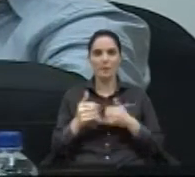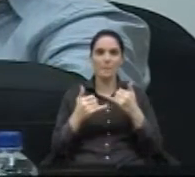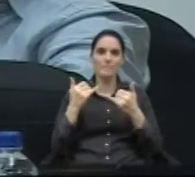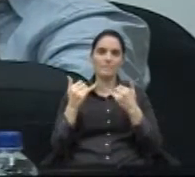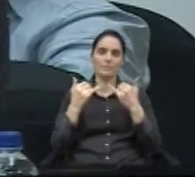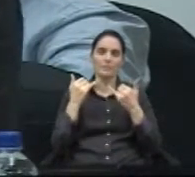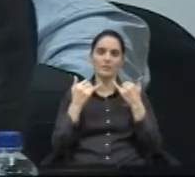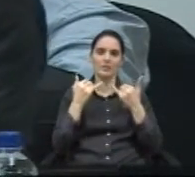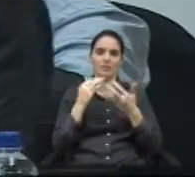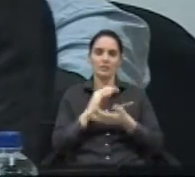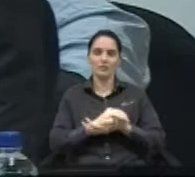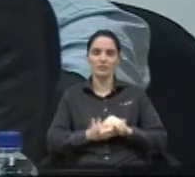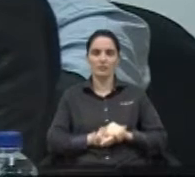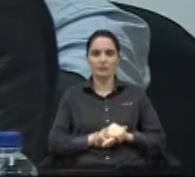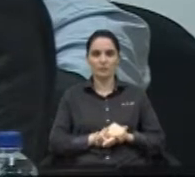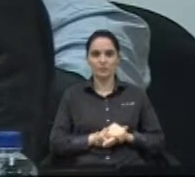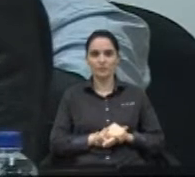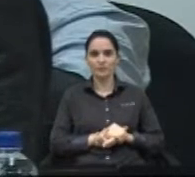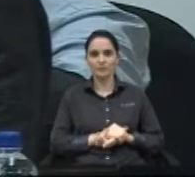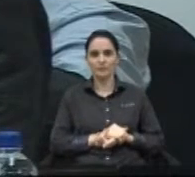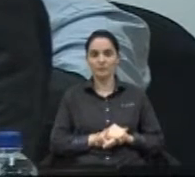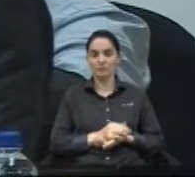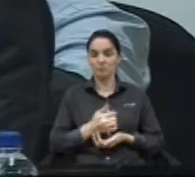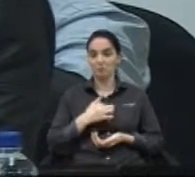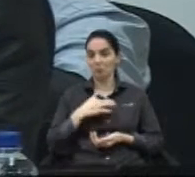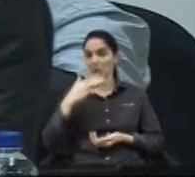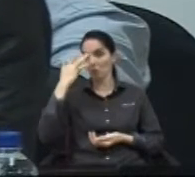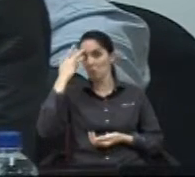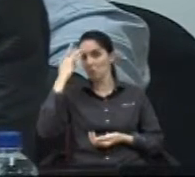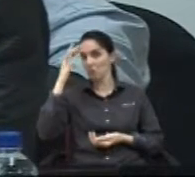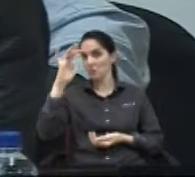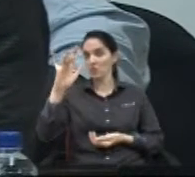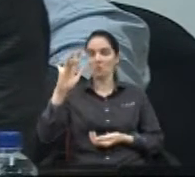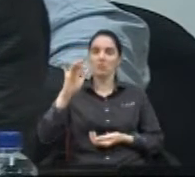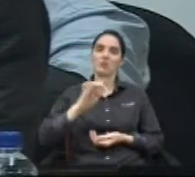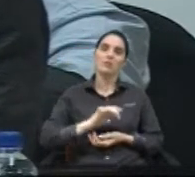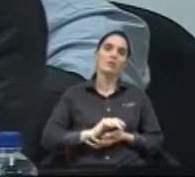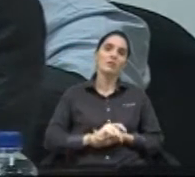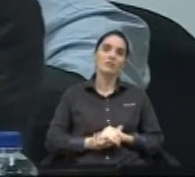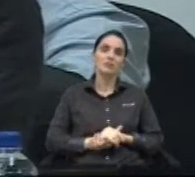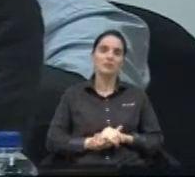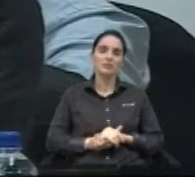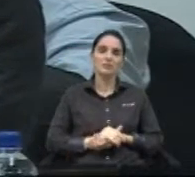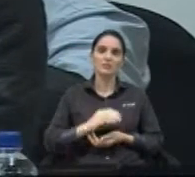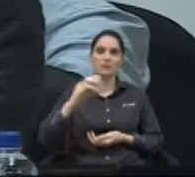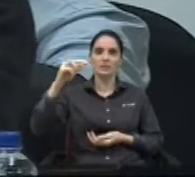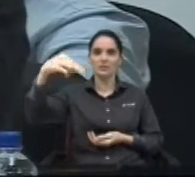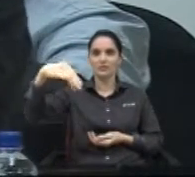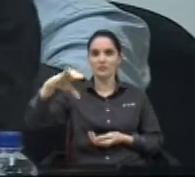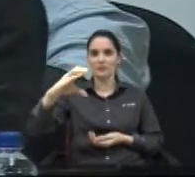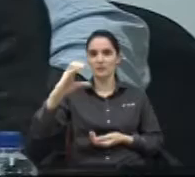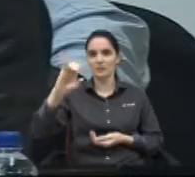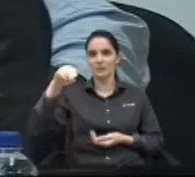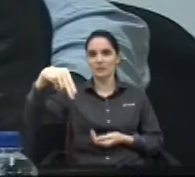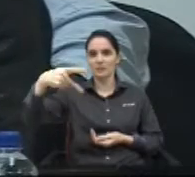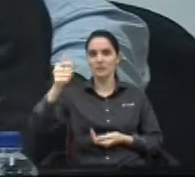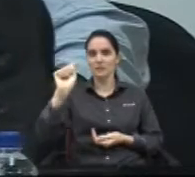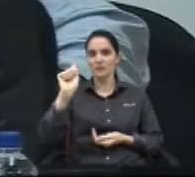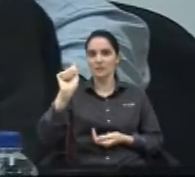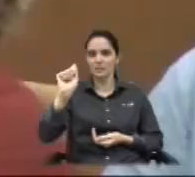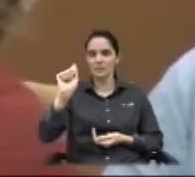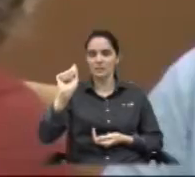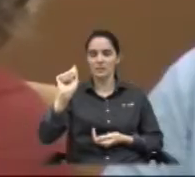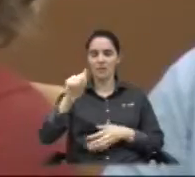Mas é realmente surpreendente, porque, olha, a gente vê, e como os outros colegas falaram,